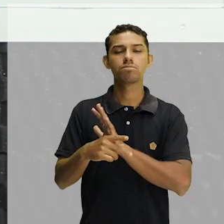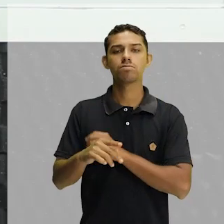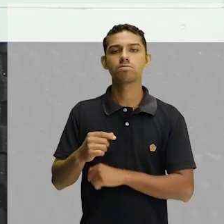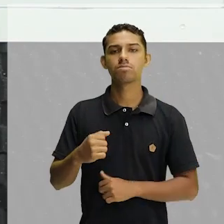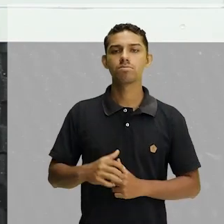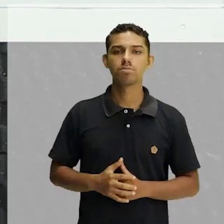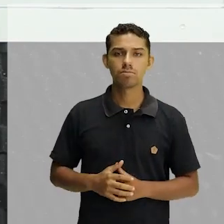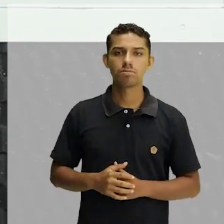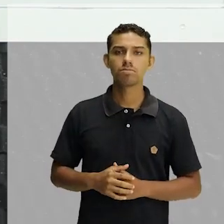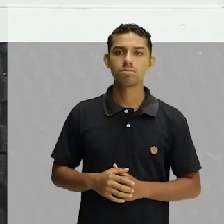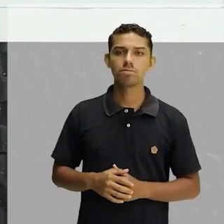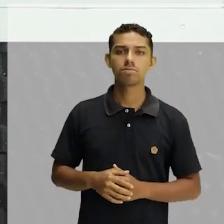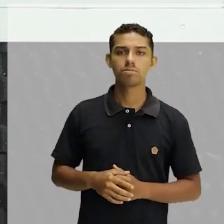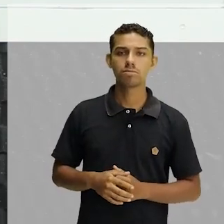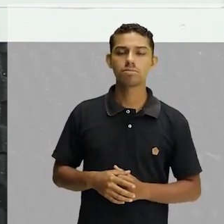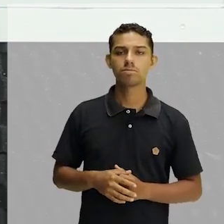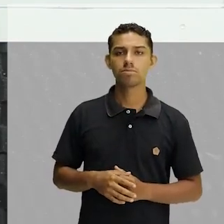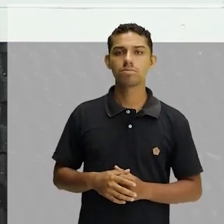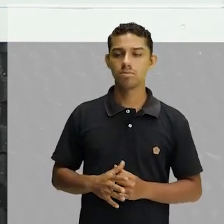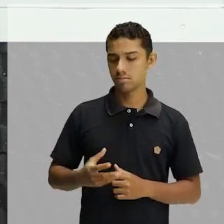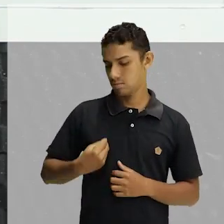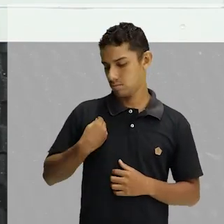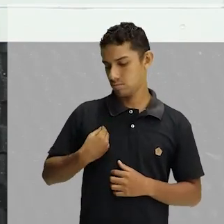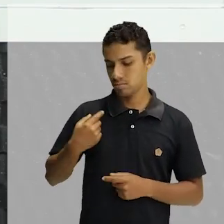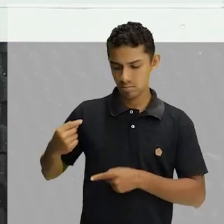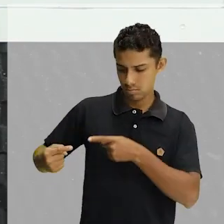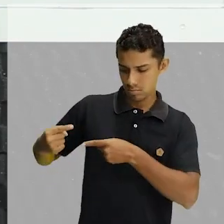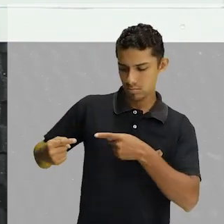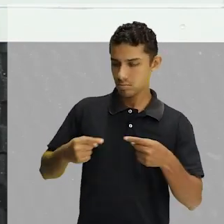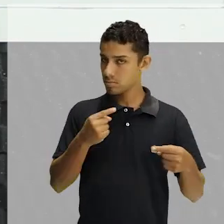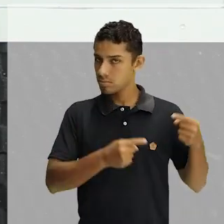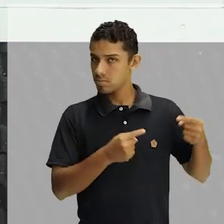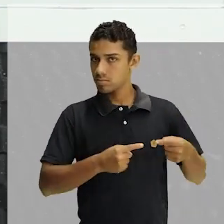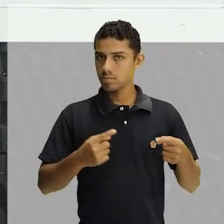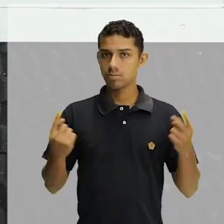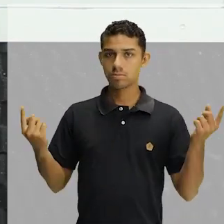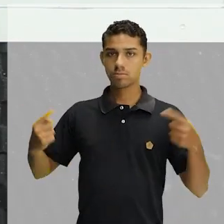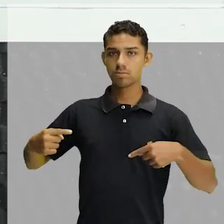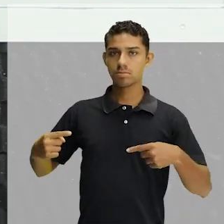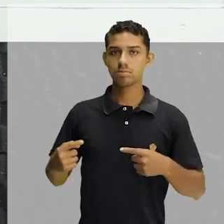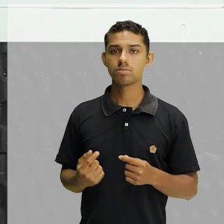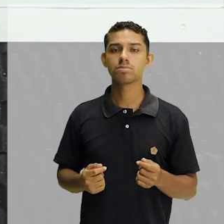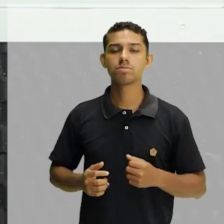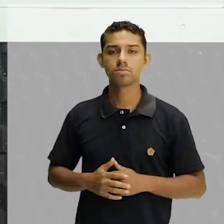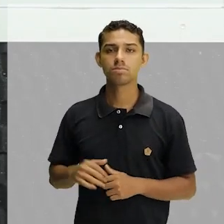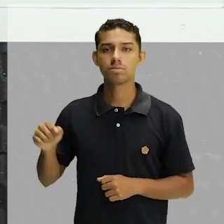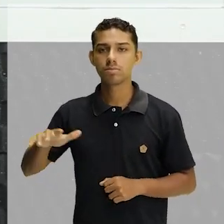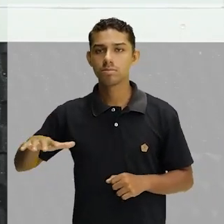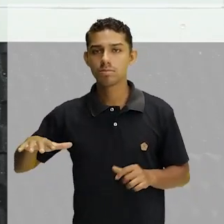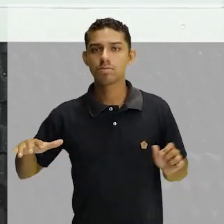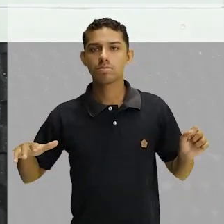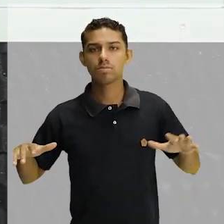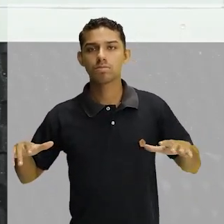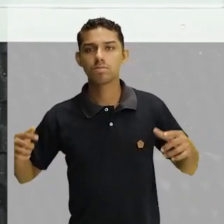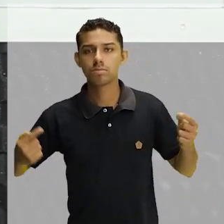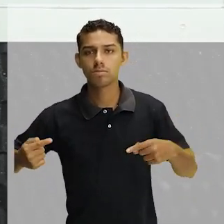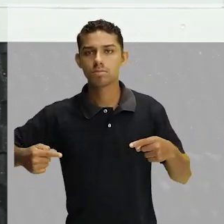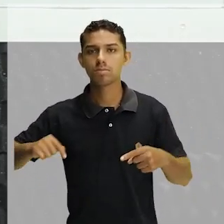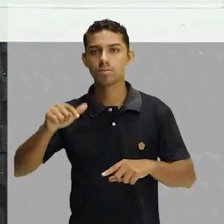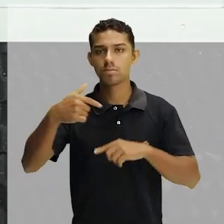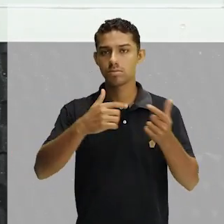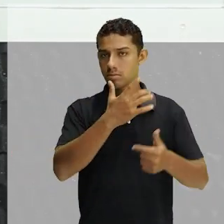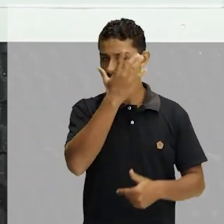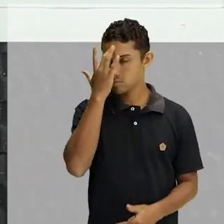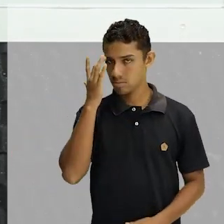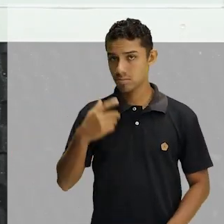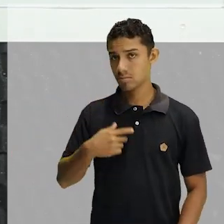esse estado de natureza onde você vive em guerra, em disputa violenta, em ameaça até a vida do outro e a